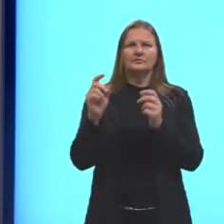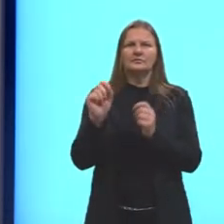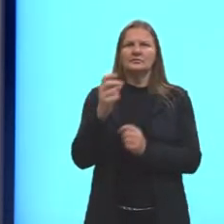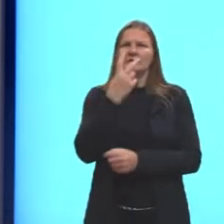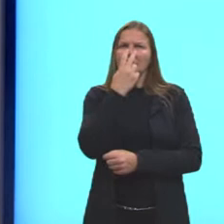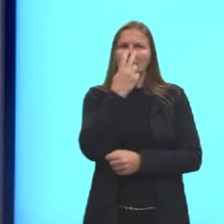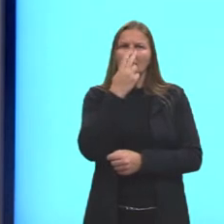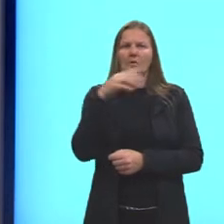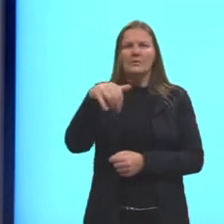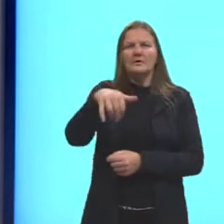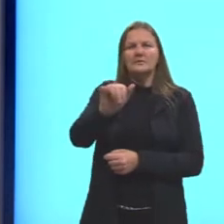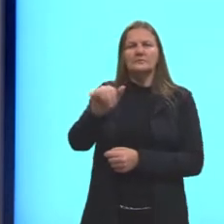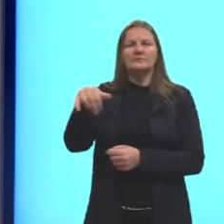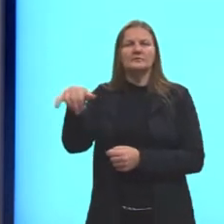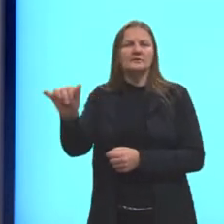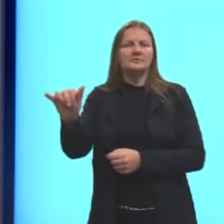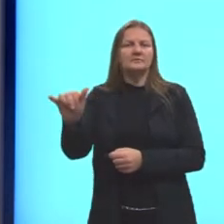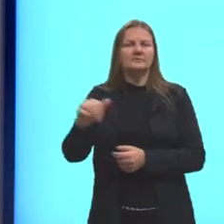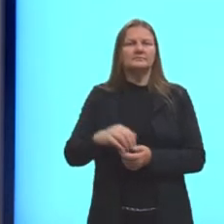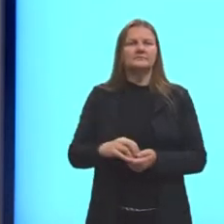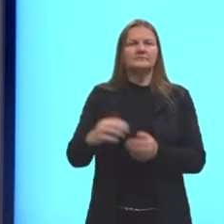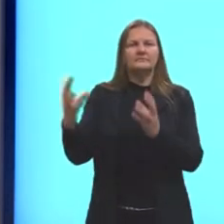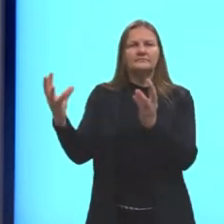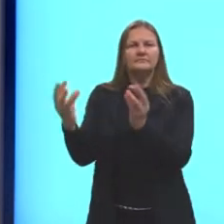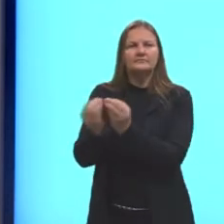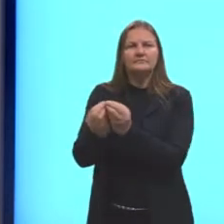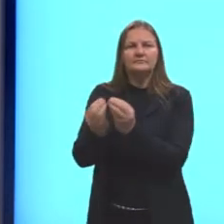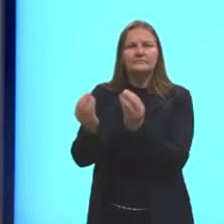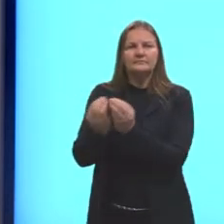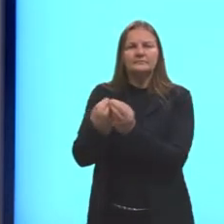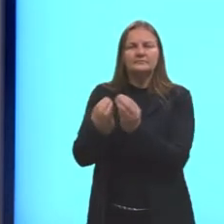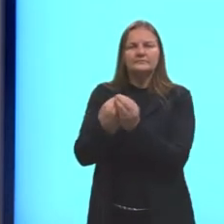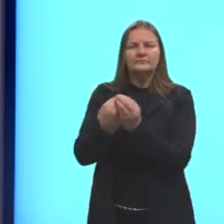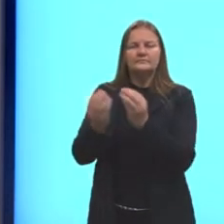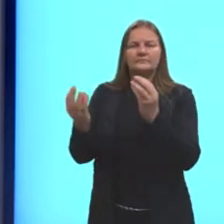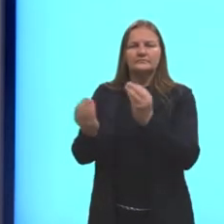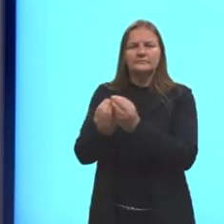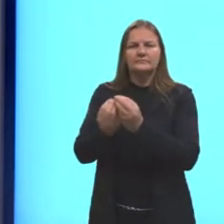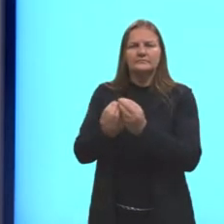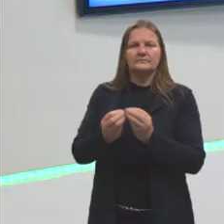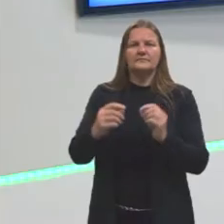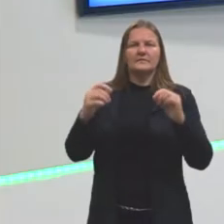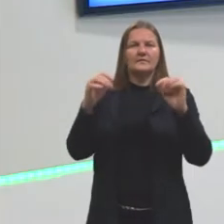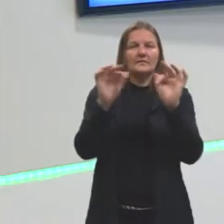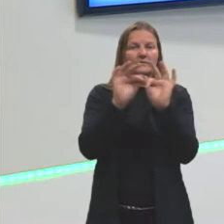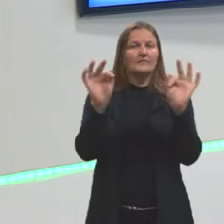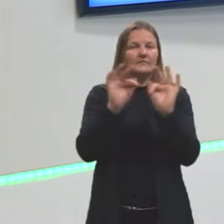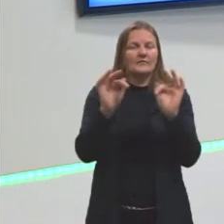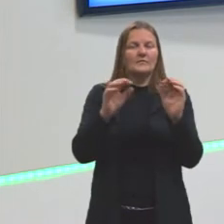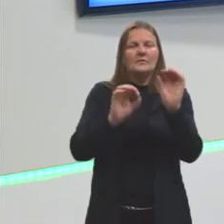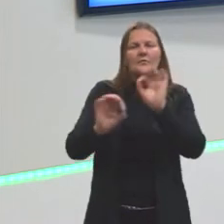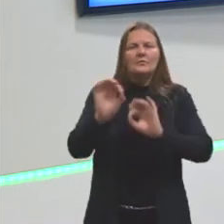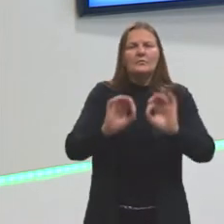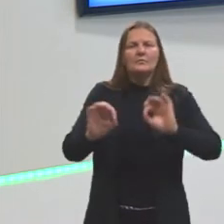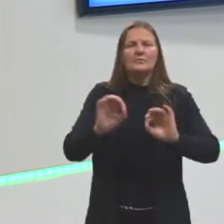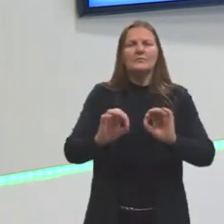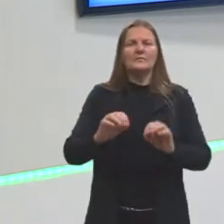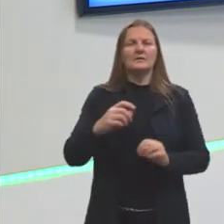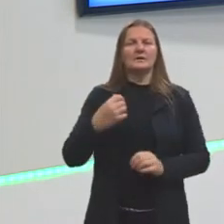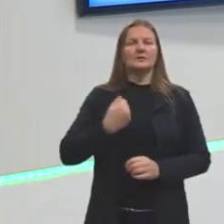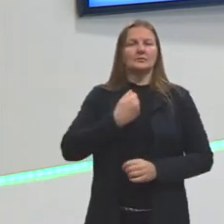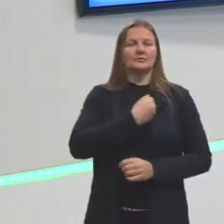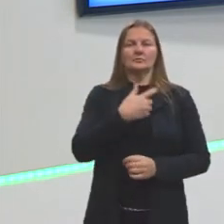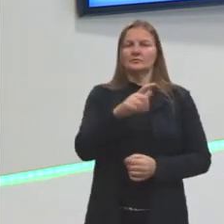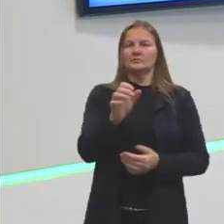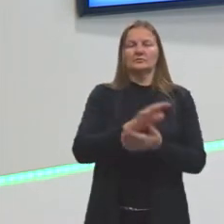comum é um Y tá não tem nesse nessa forma que nós agrupamos não tem nenhum valor que